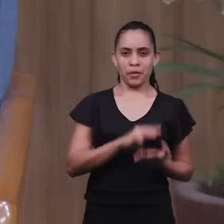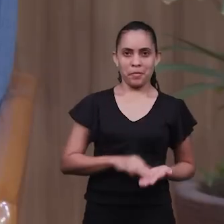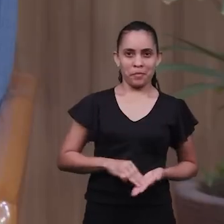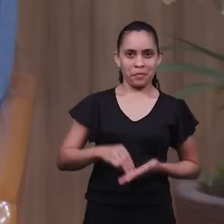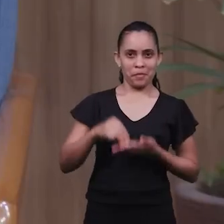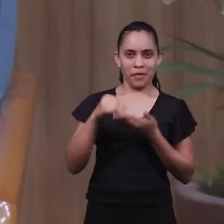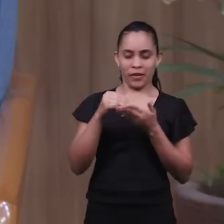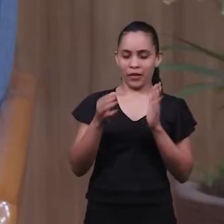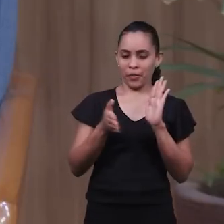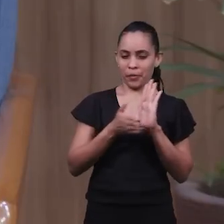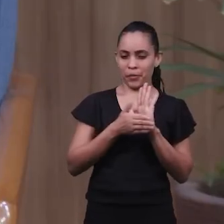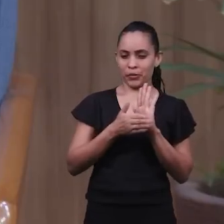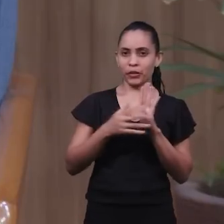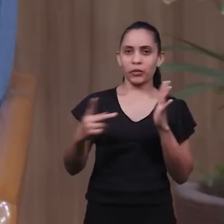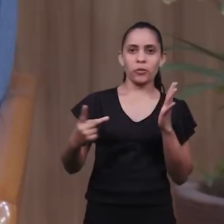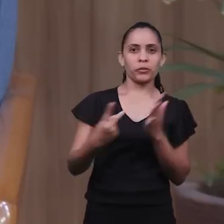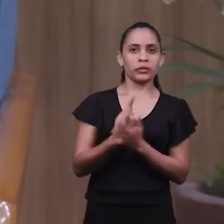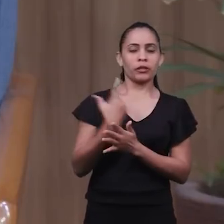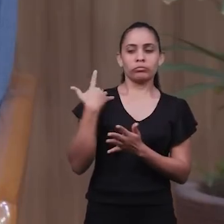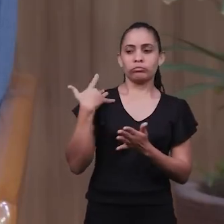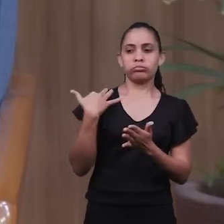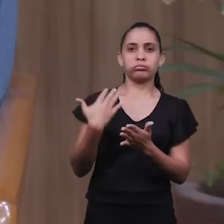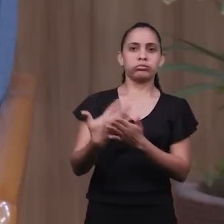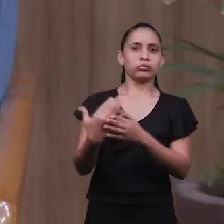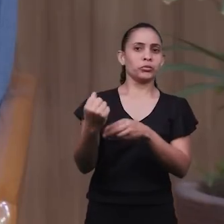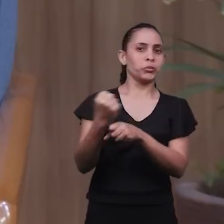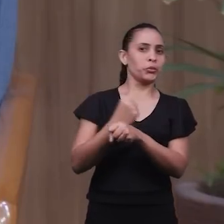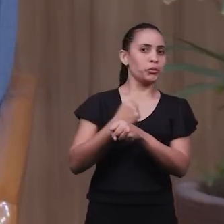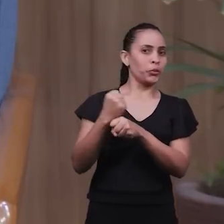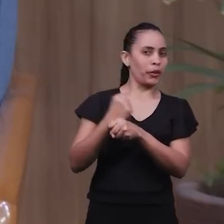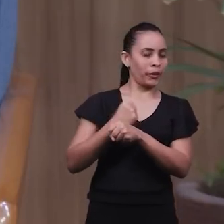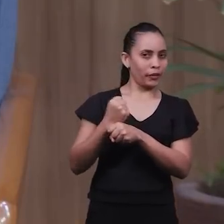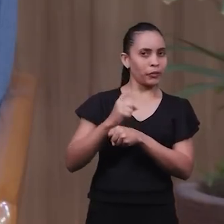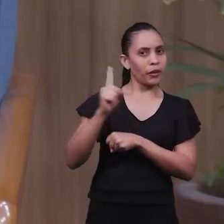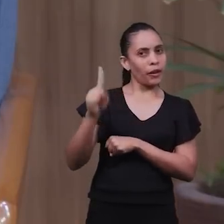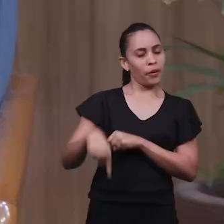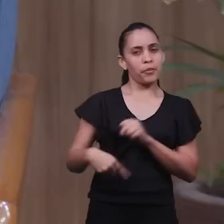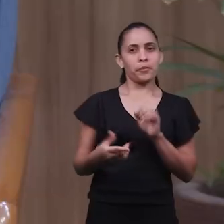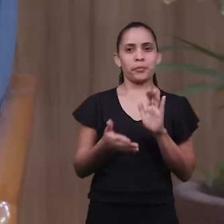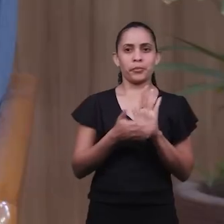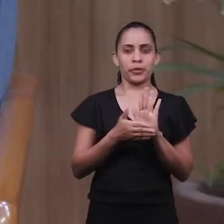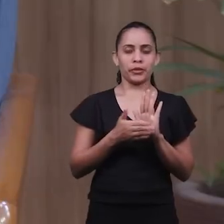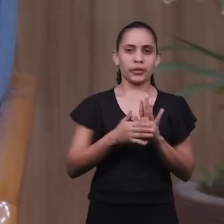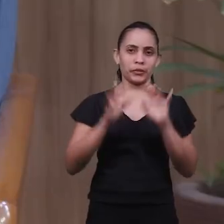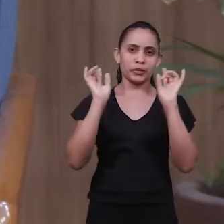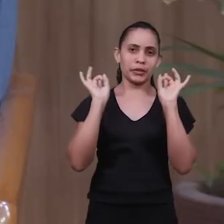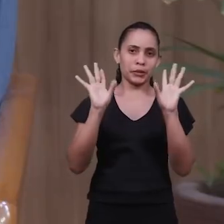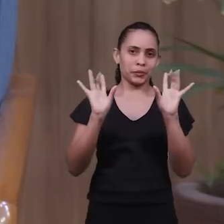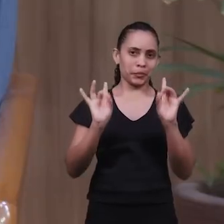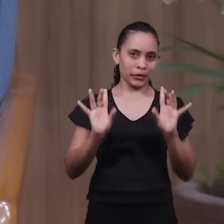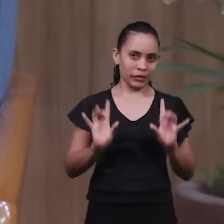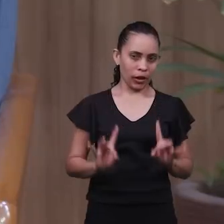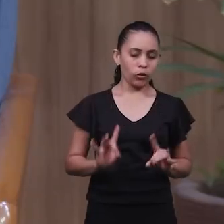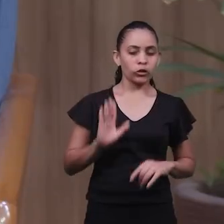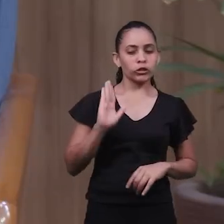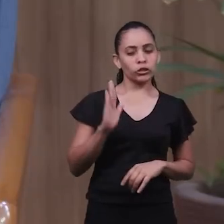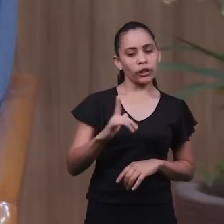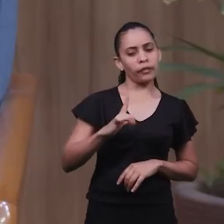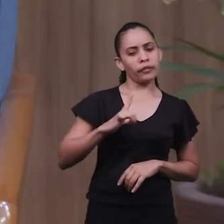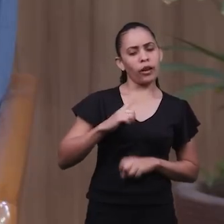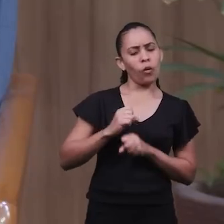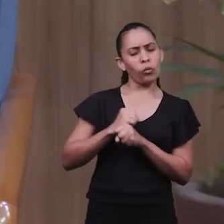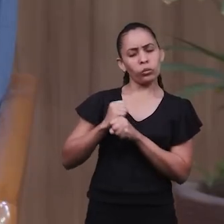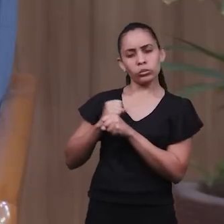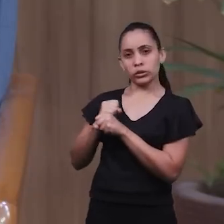Maranata, projetos que aconteceram ao longo desse ano, um deles é um projeto muito especial. É um projeto que já existe há